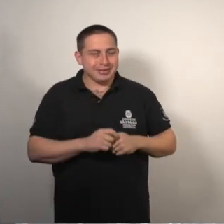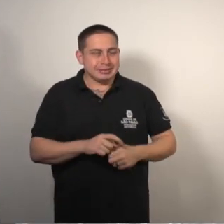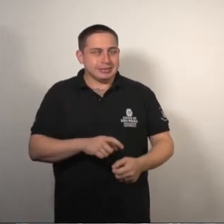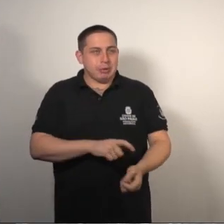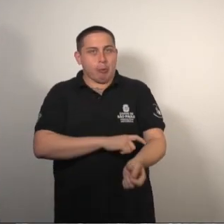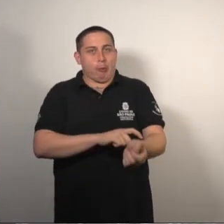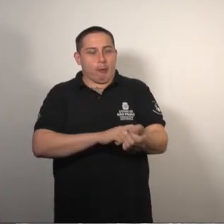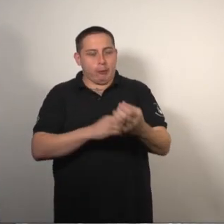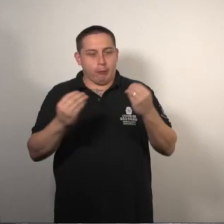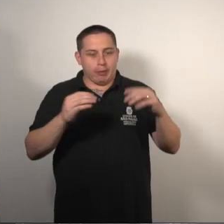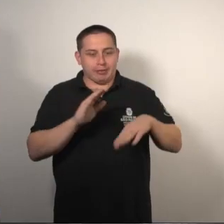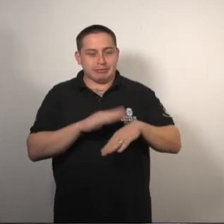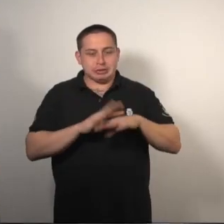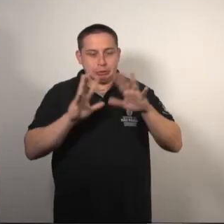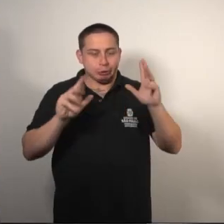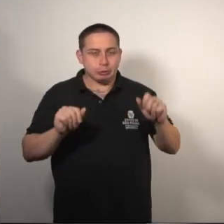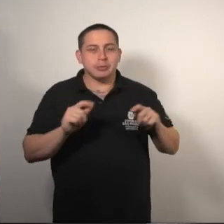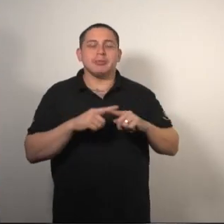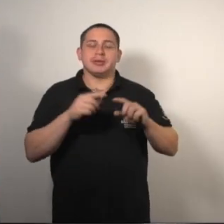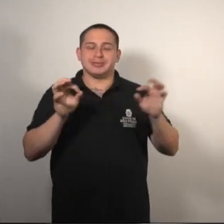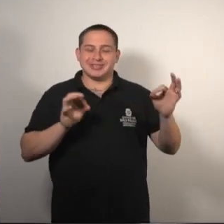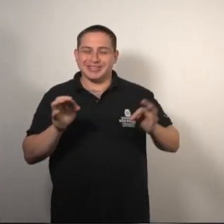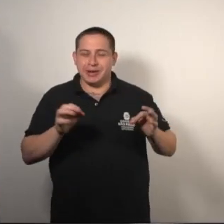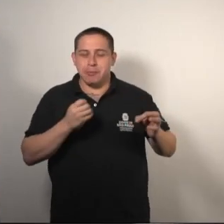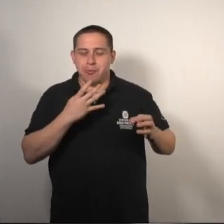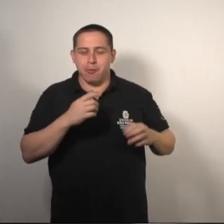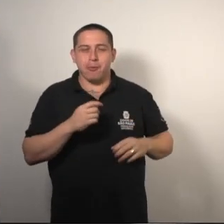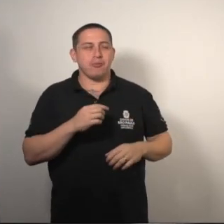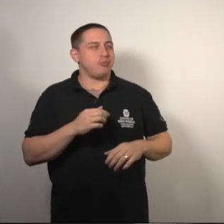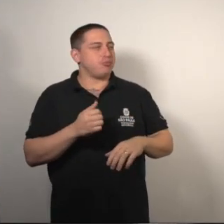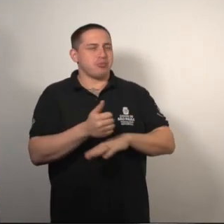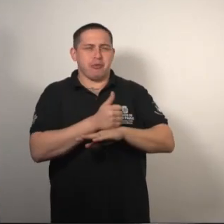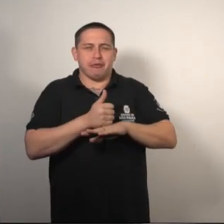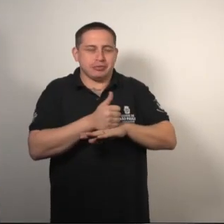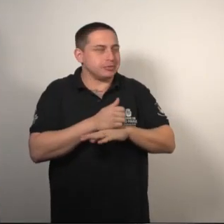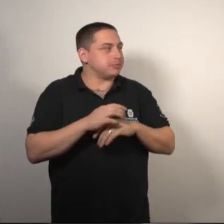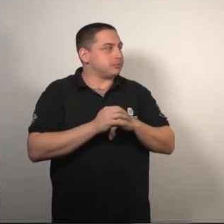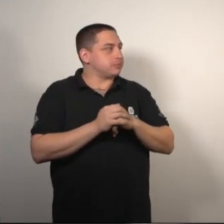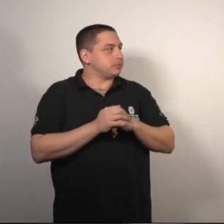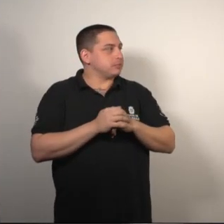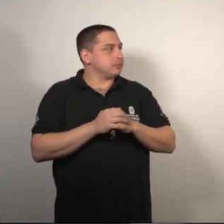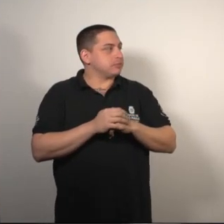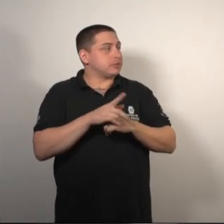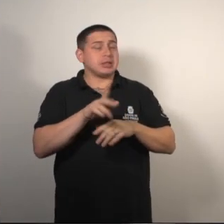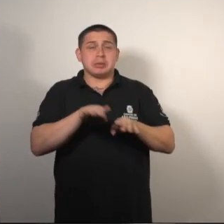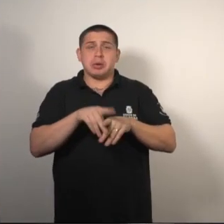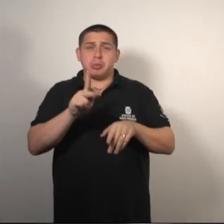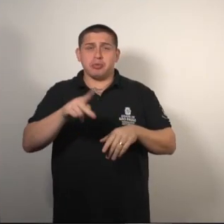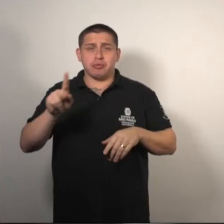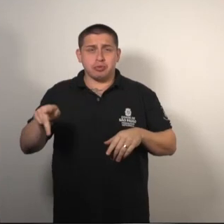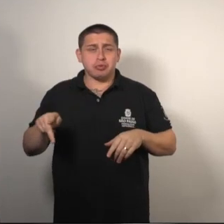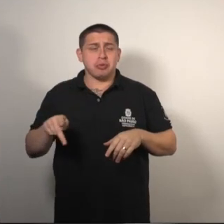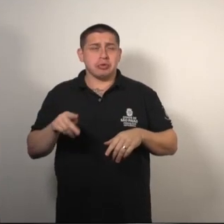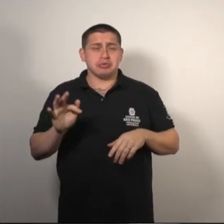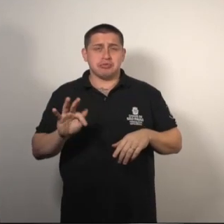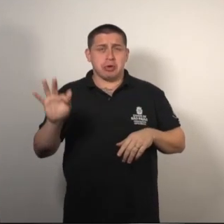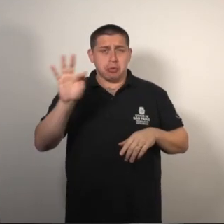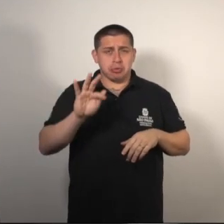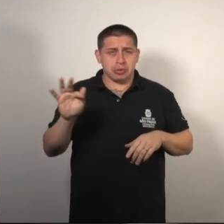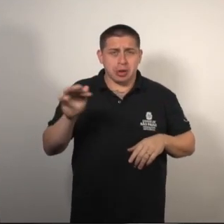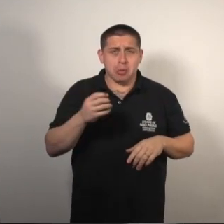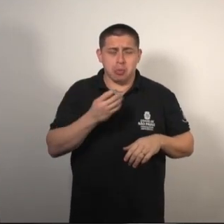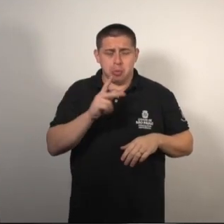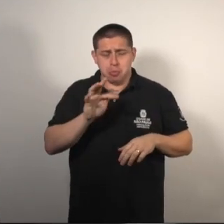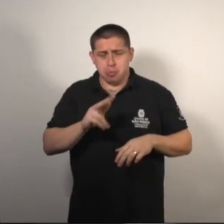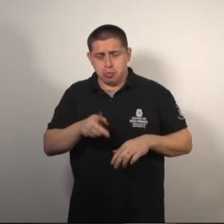professor da Mauá e professor do Mackenzie, e aproveitar aqui a oportunidade de agradecer a você pelo convite de integrar a equipe da Prefeitura de São